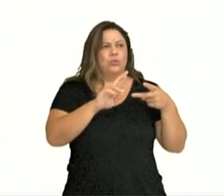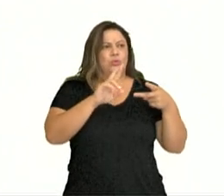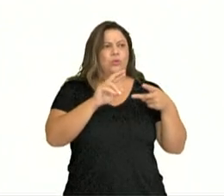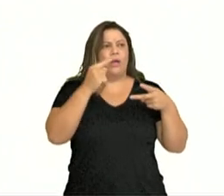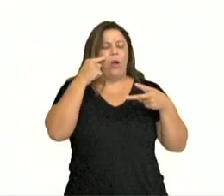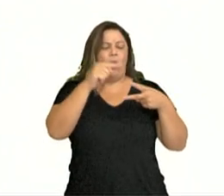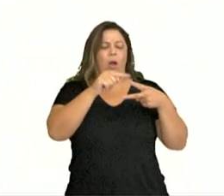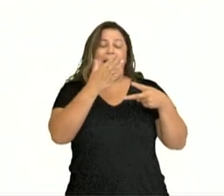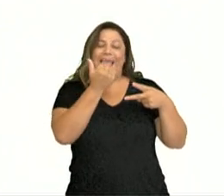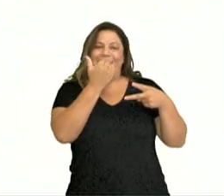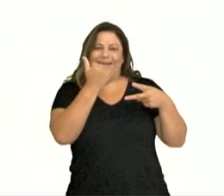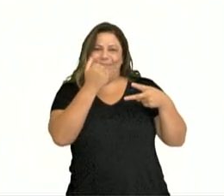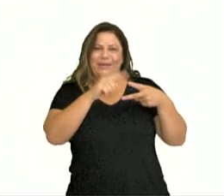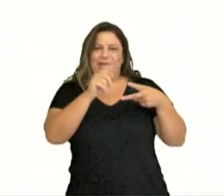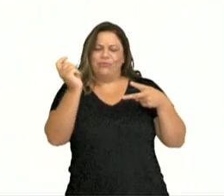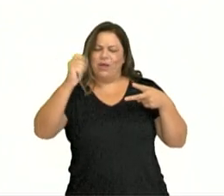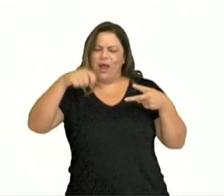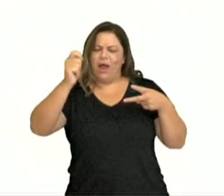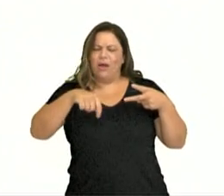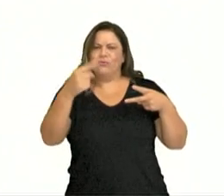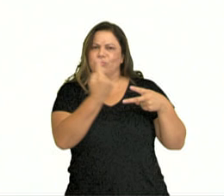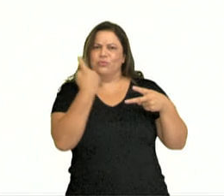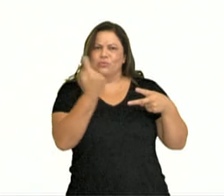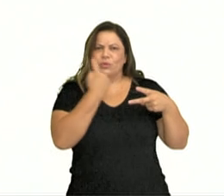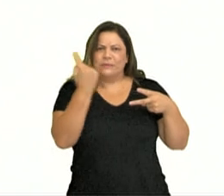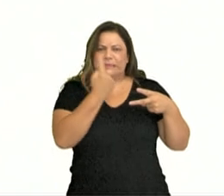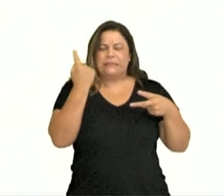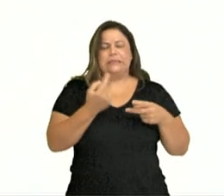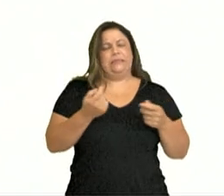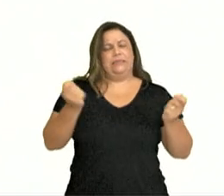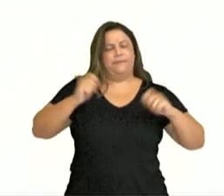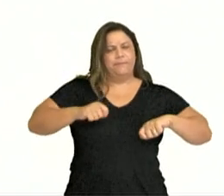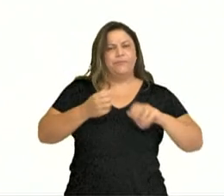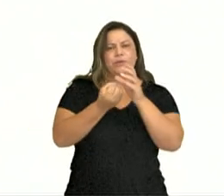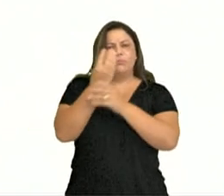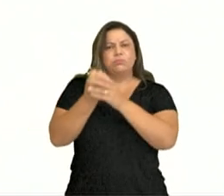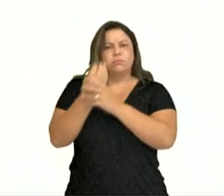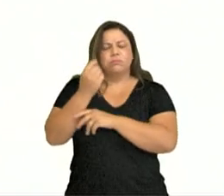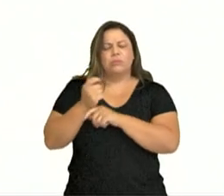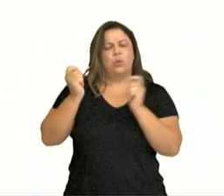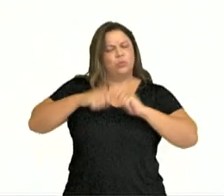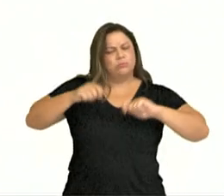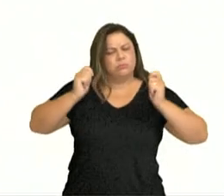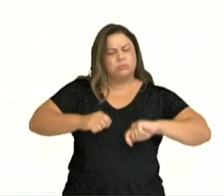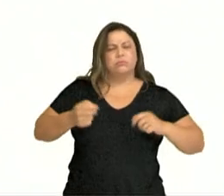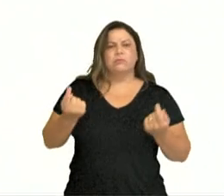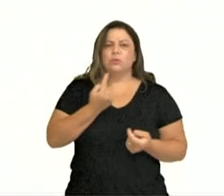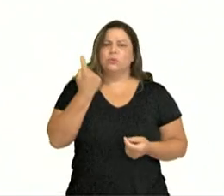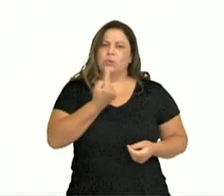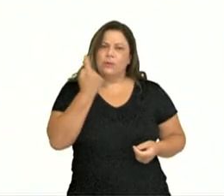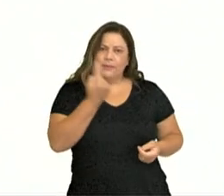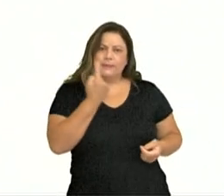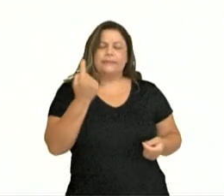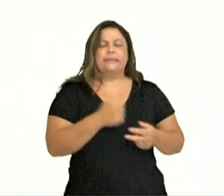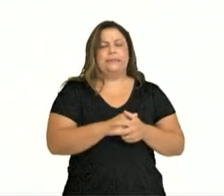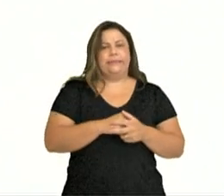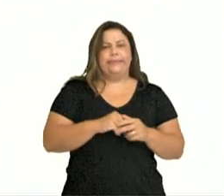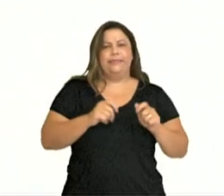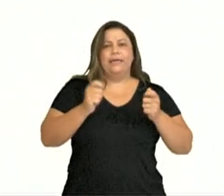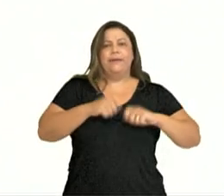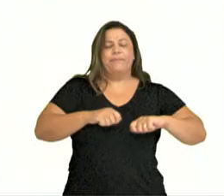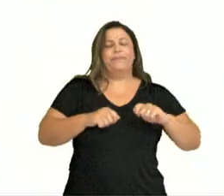alimento, e auto, sozinho. Então, elas conseguem produzir sozinho o seu alimento através desses dois processos, quimiossíntese